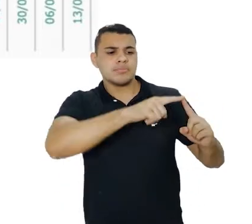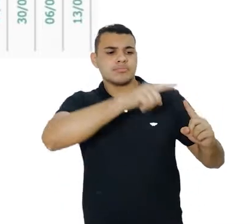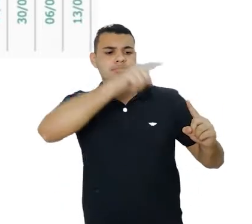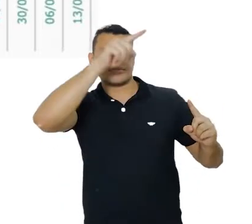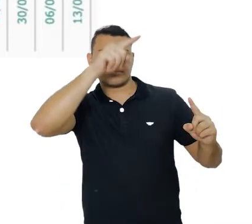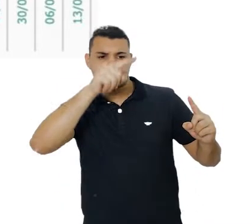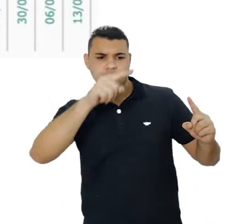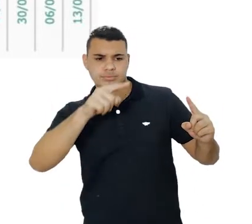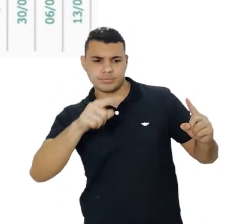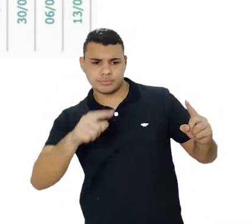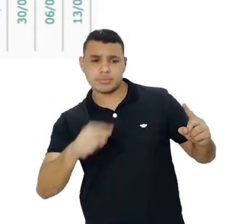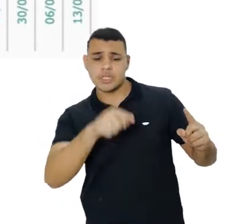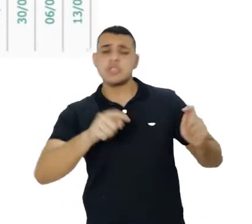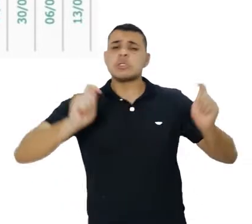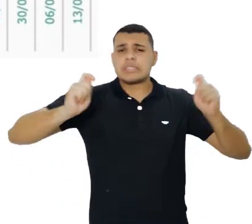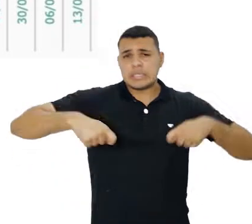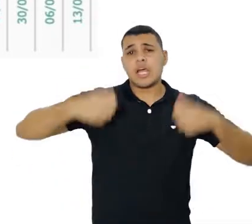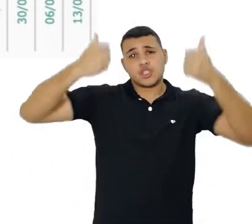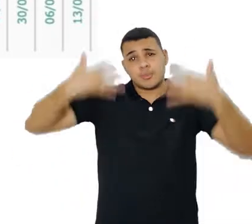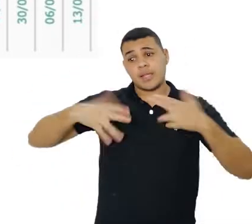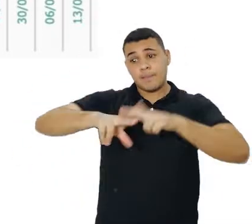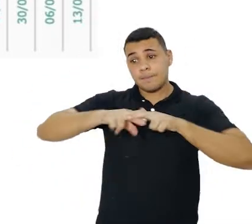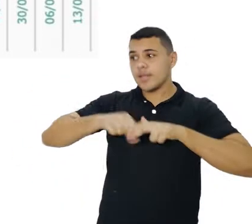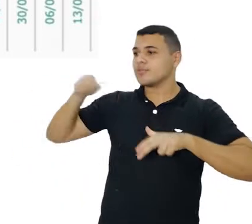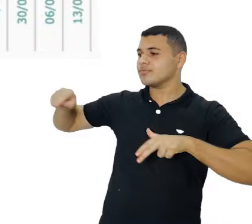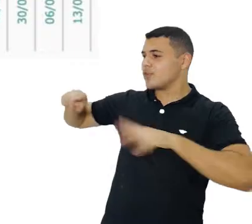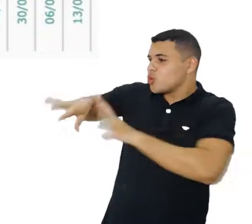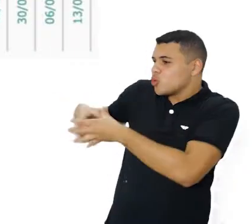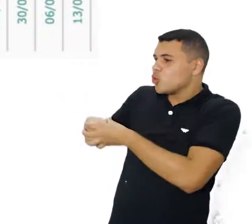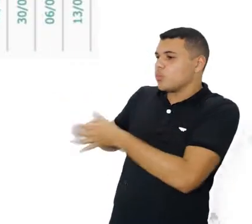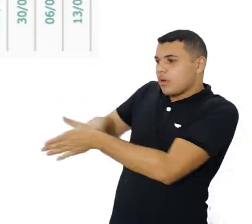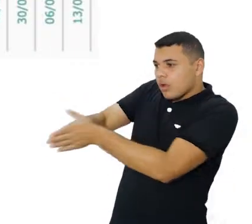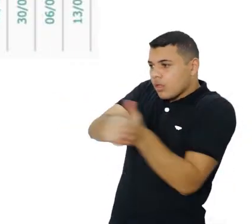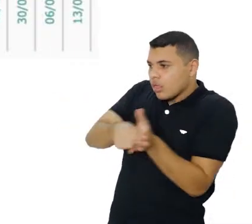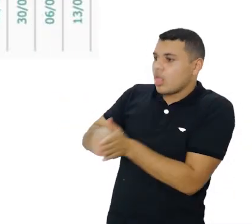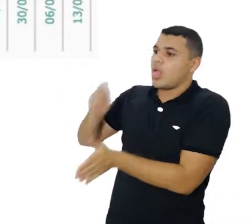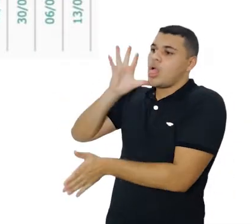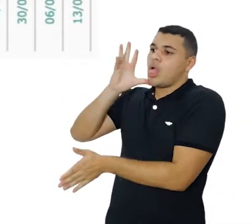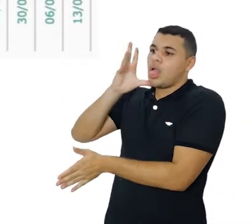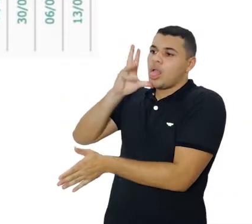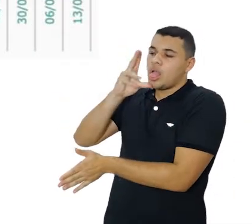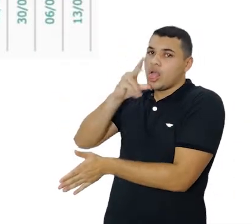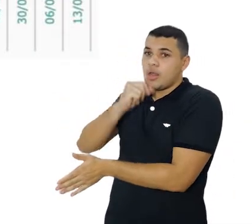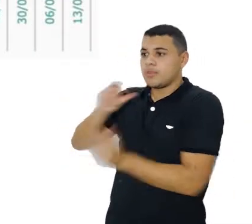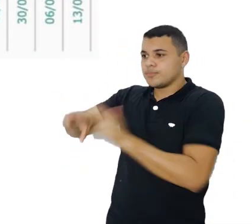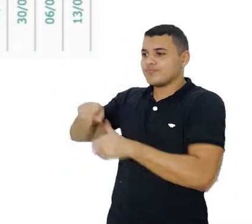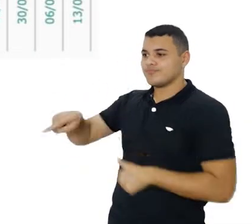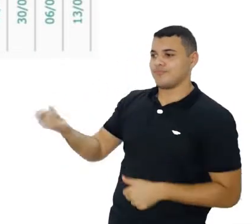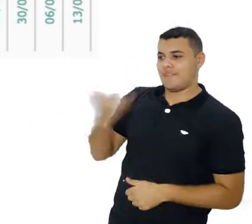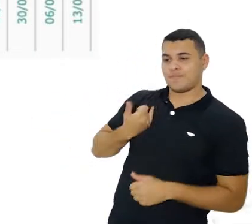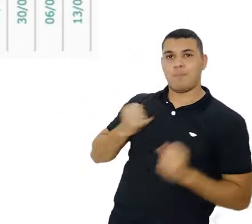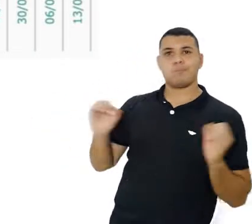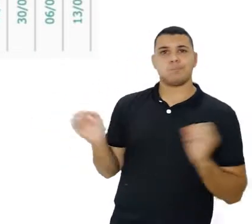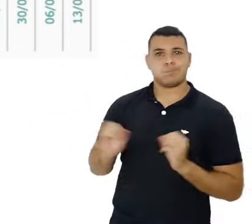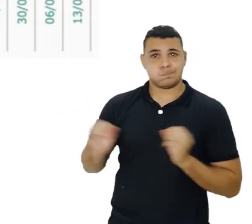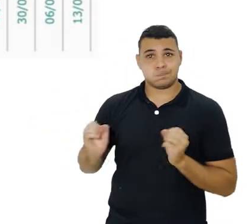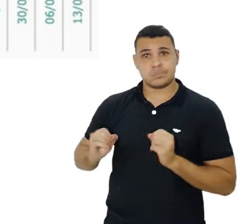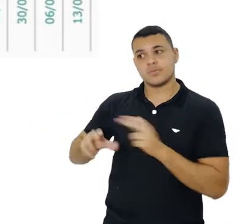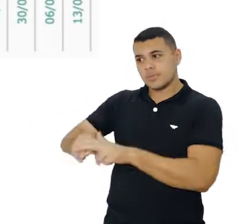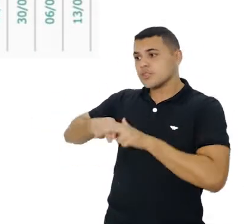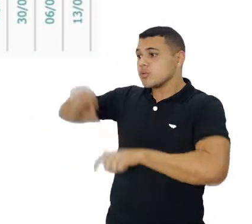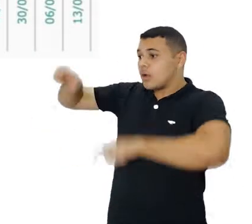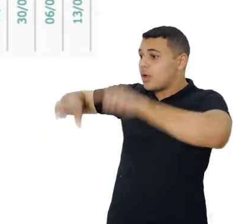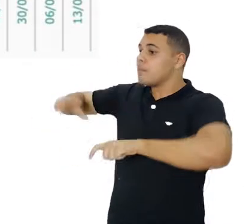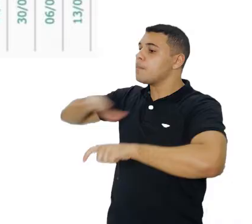no final da série, possivelmente também explicada pelo atraso dos registros, tá, de óbitos por